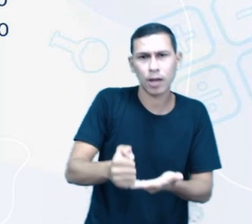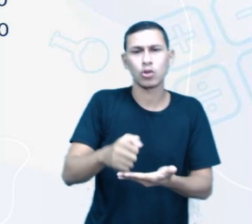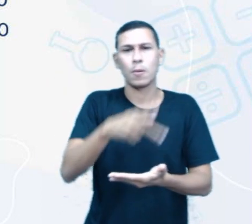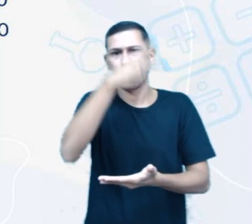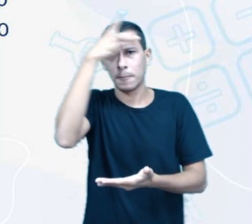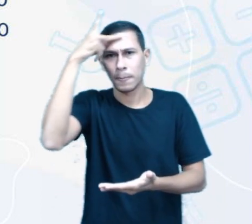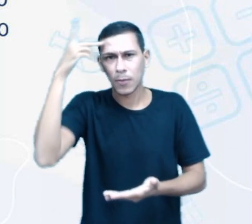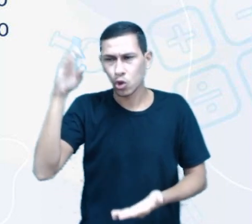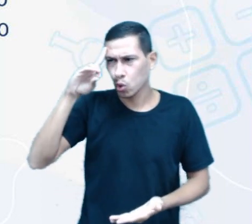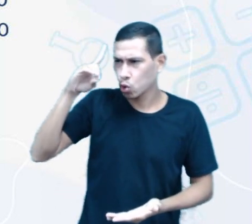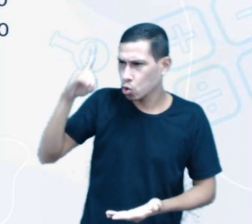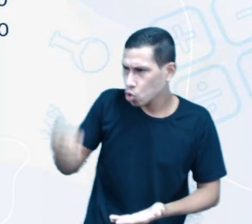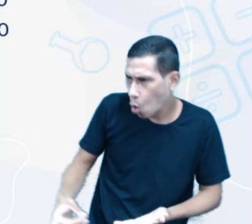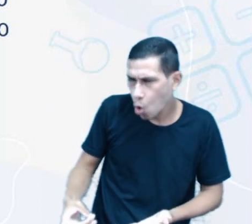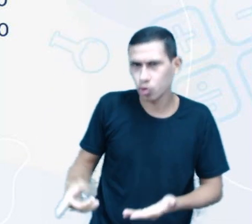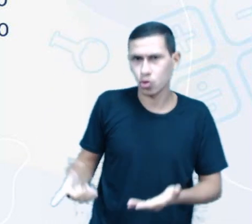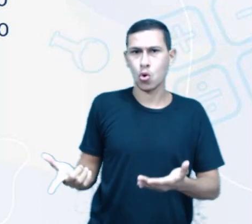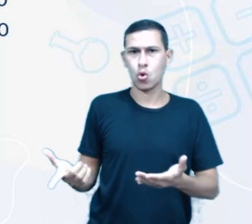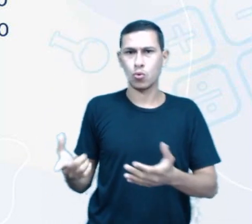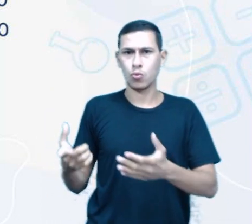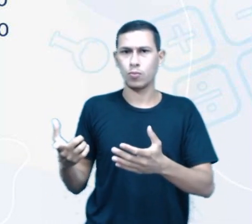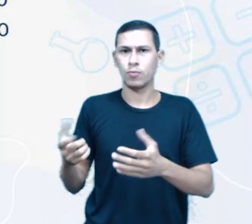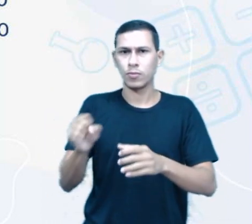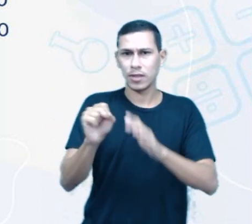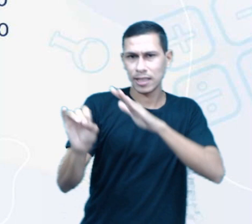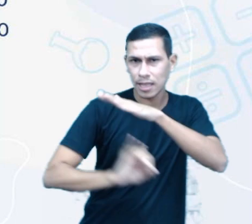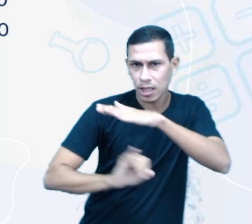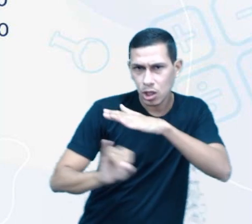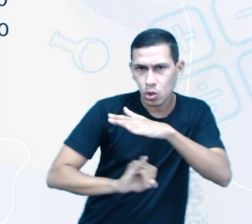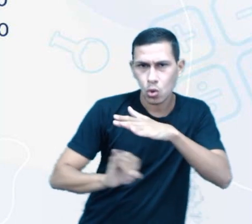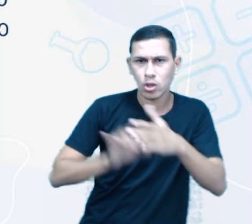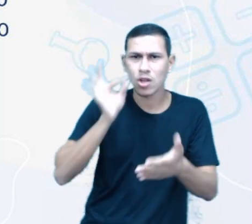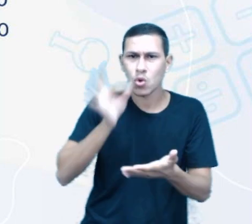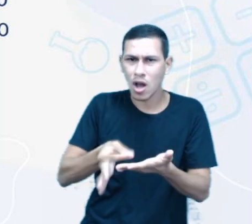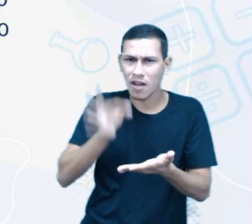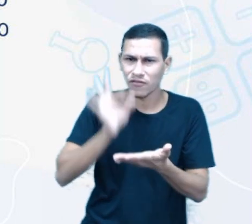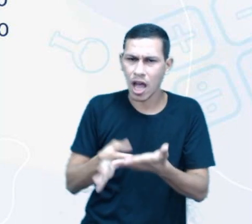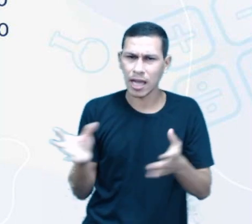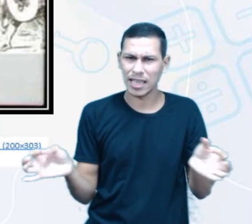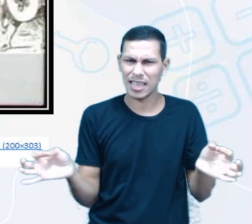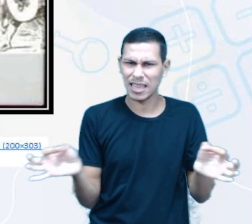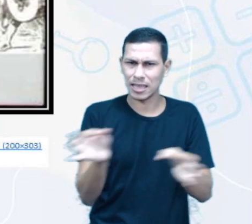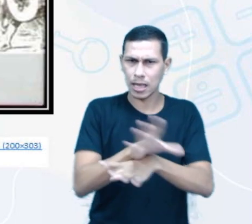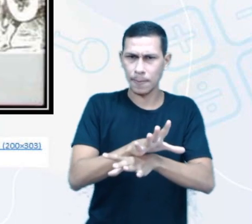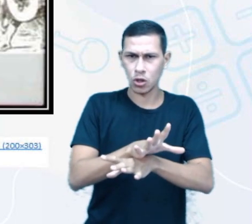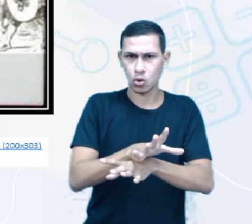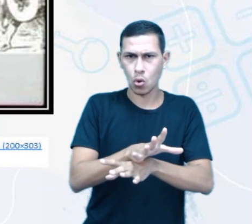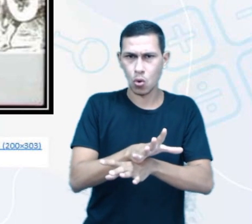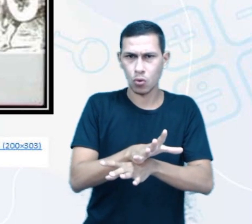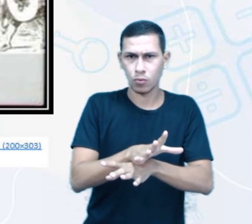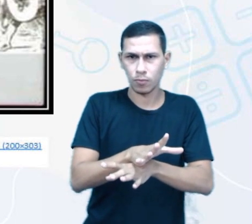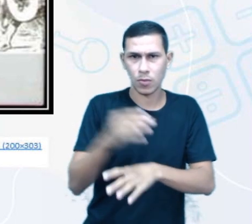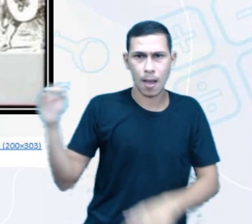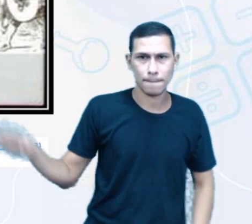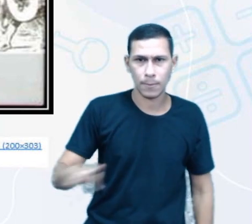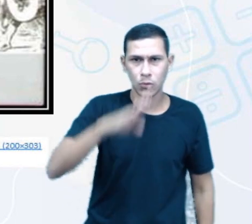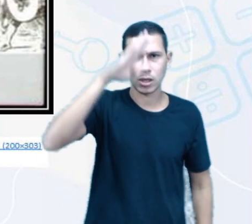da Igreja Católica, decretaram o fim do regime monárquico no Brasil.